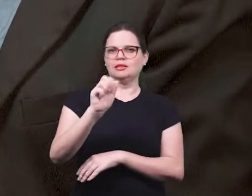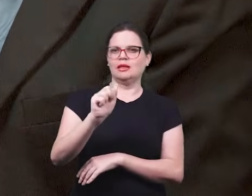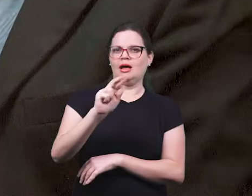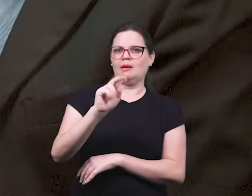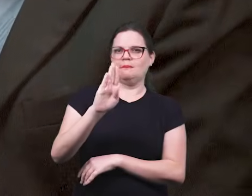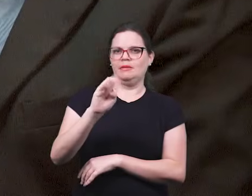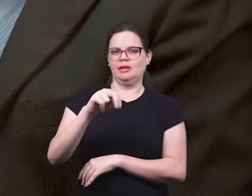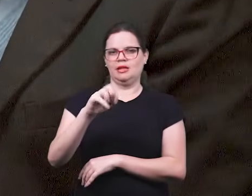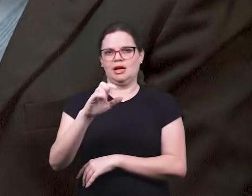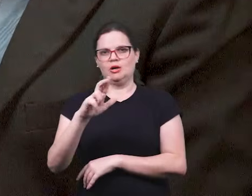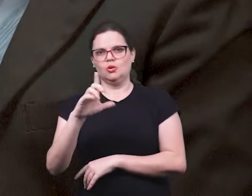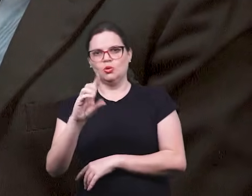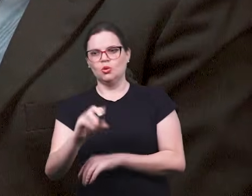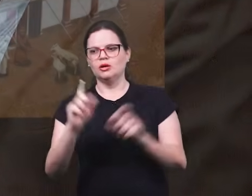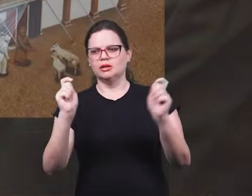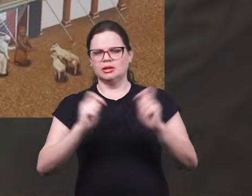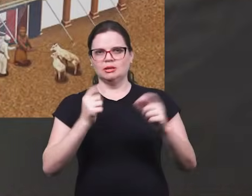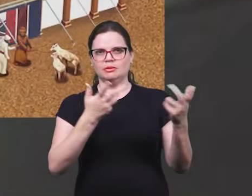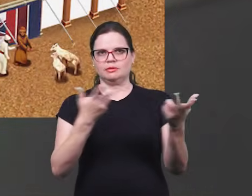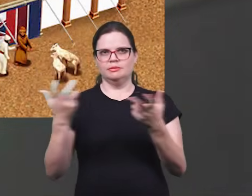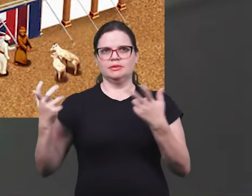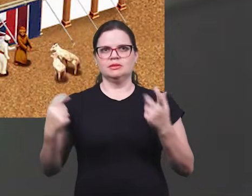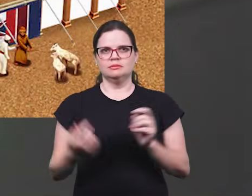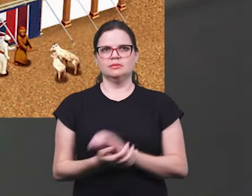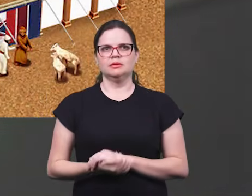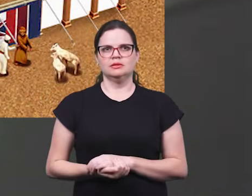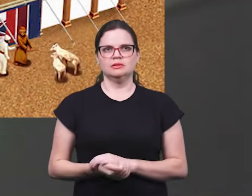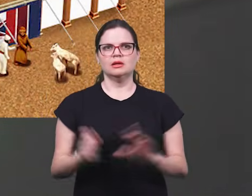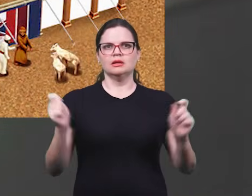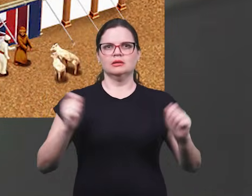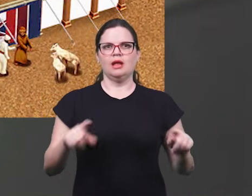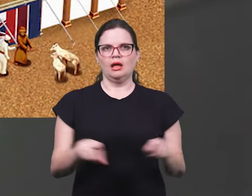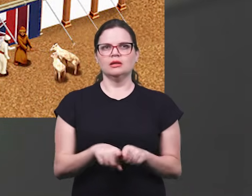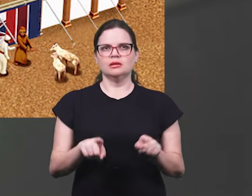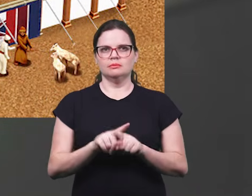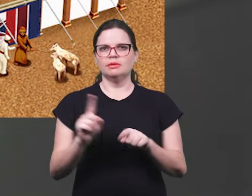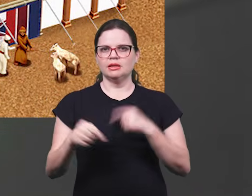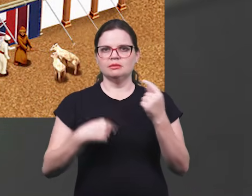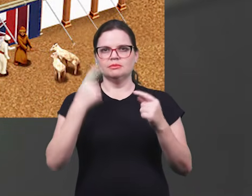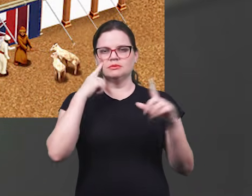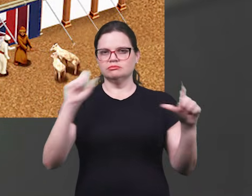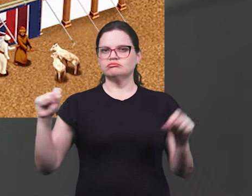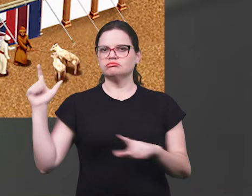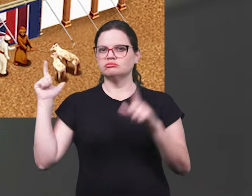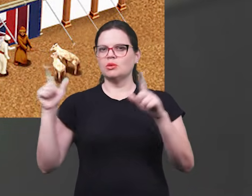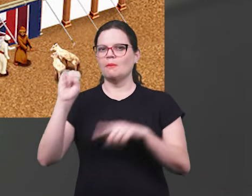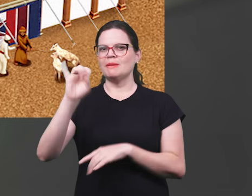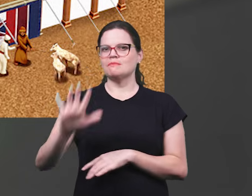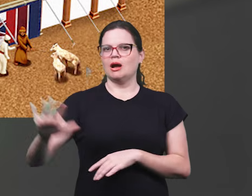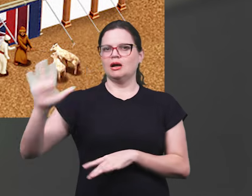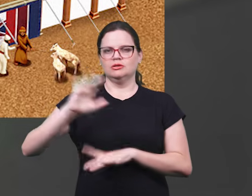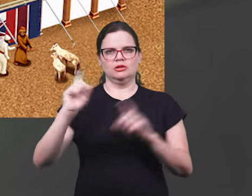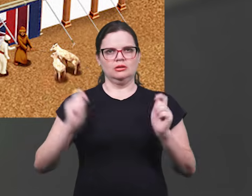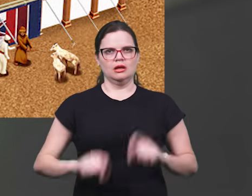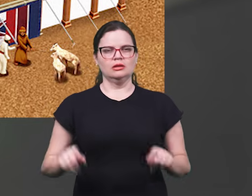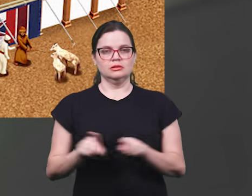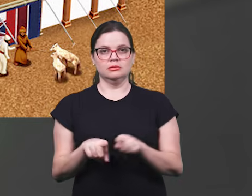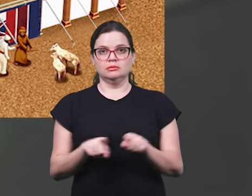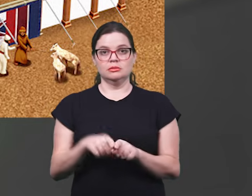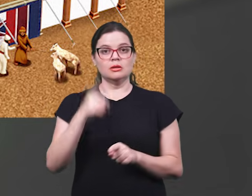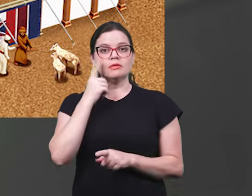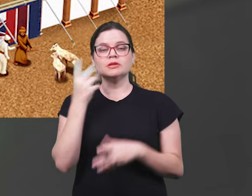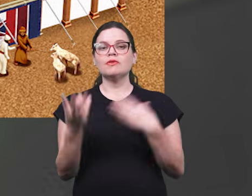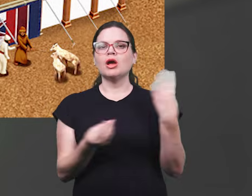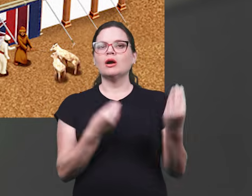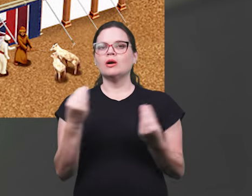encontrar algumas... Até aqui também, né? Também. Aqui na tela pode também ser projetada aqui uma imagem? Pode ser projetada para você ver